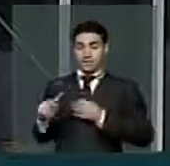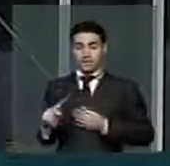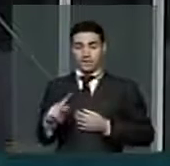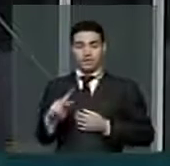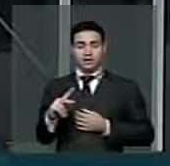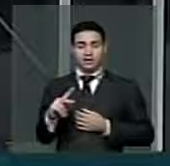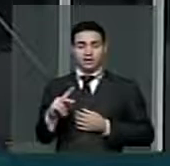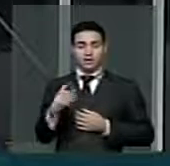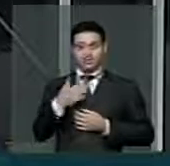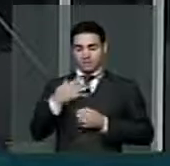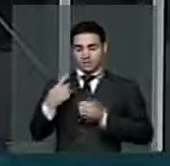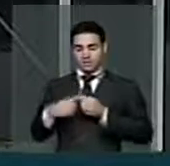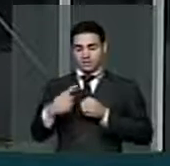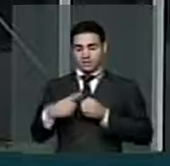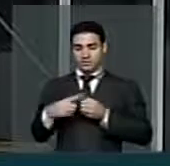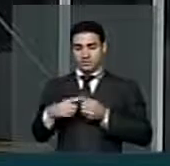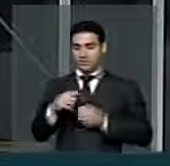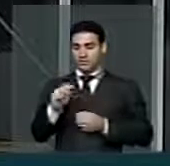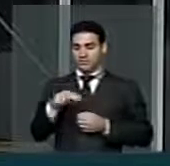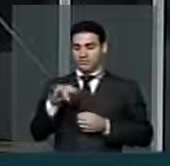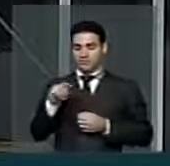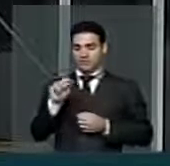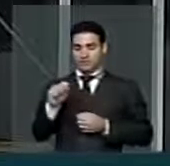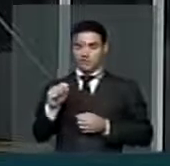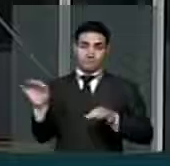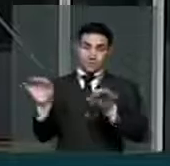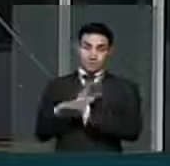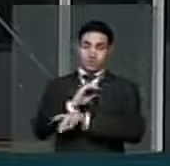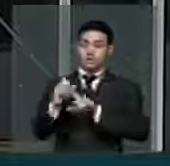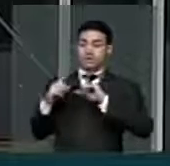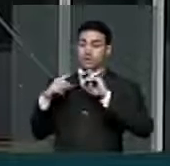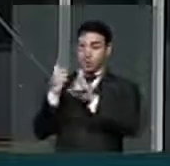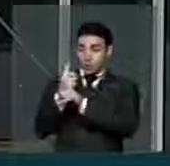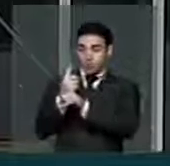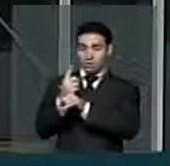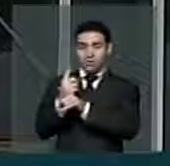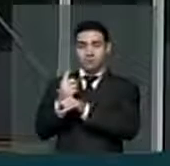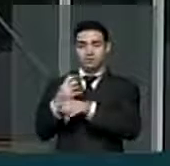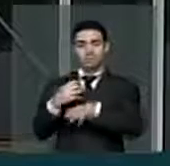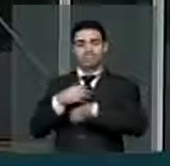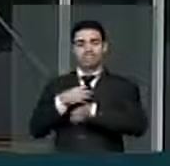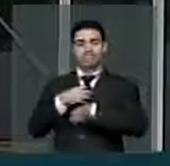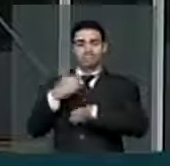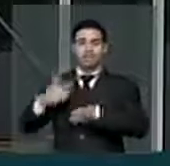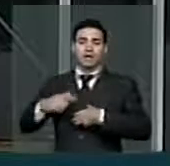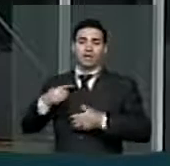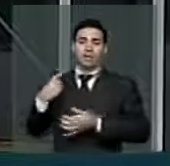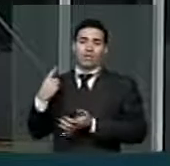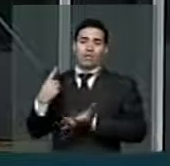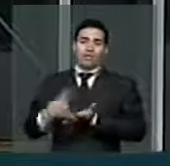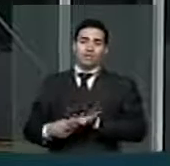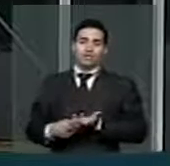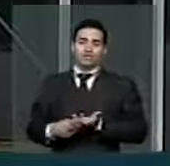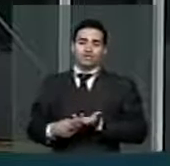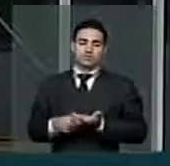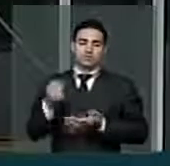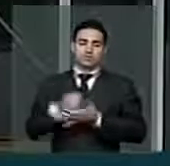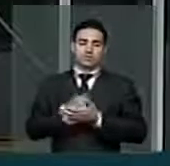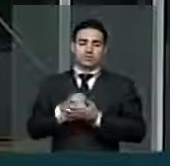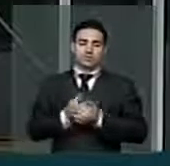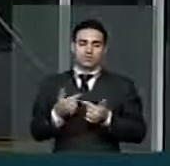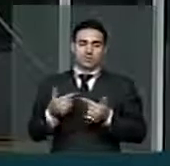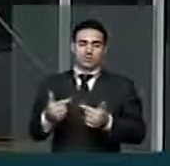na minha querida cidade de Arujá. Eu saí deste encontro mais comprometido com esta causa. E